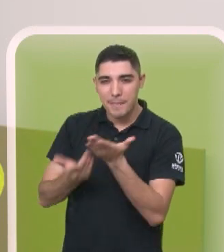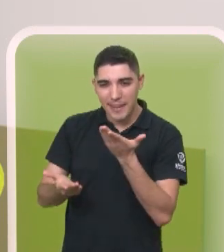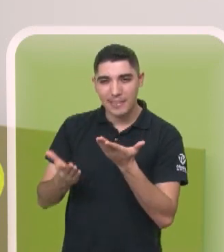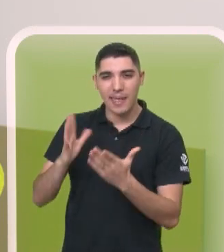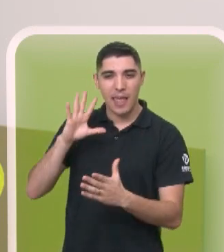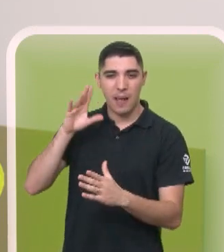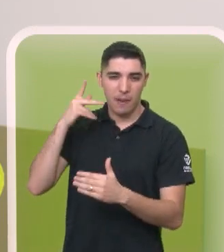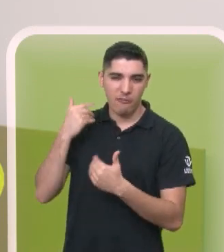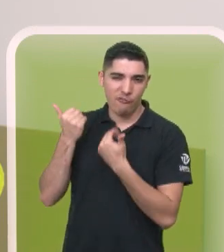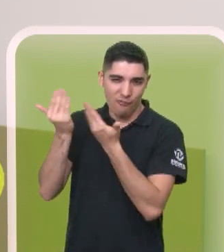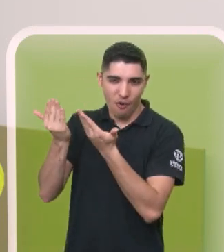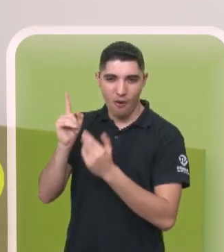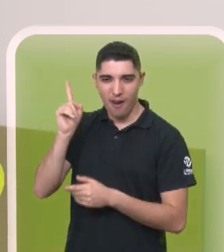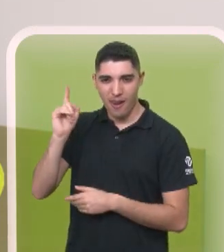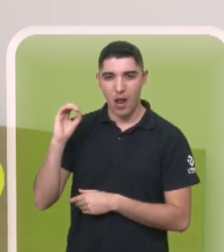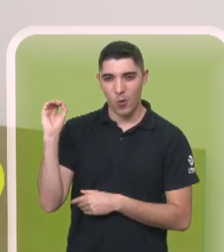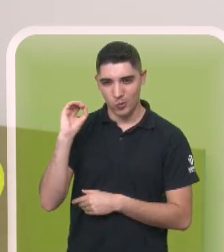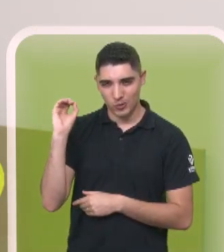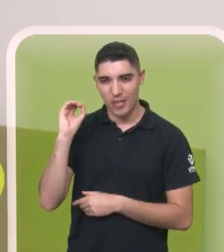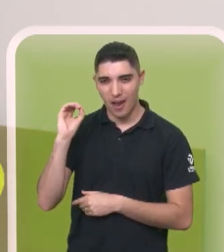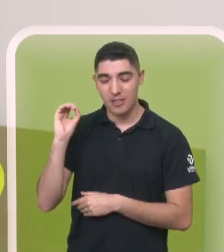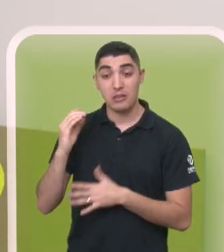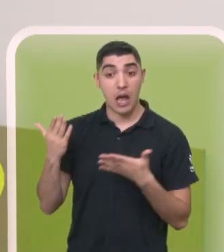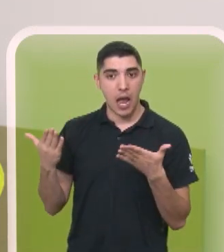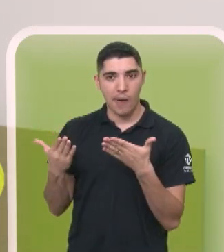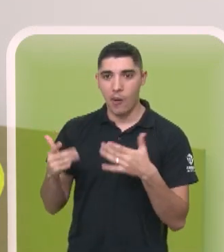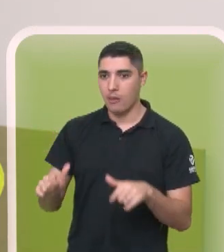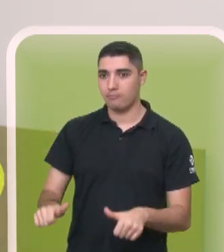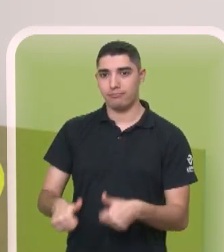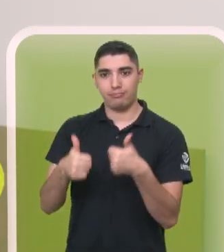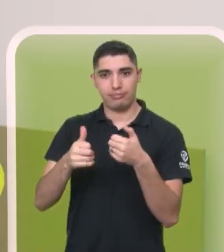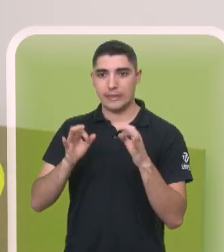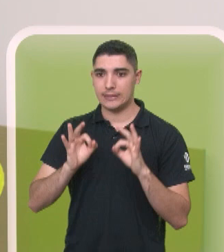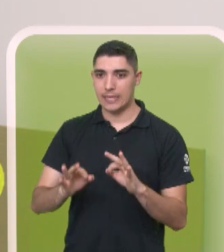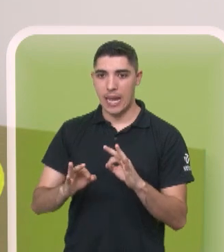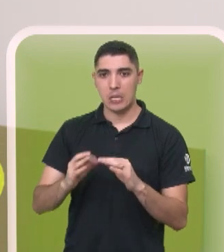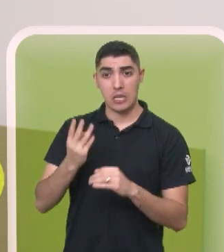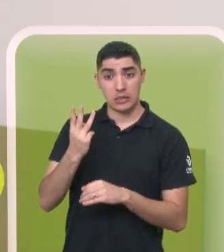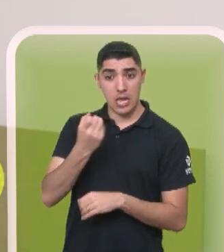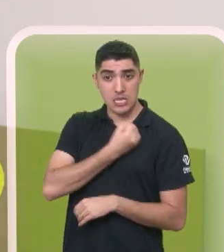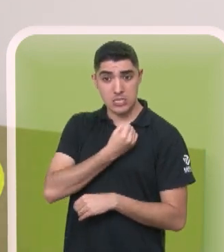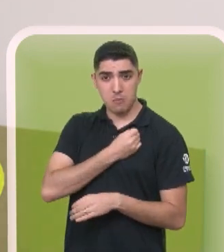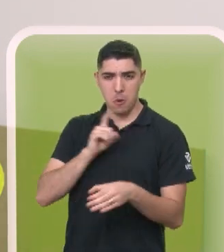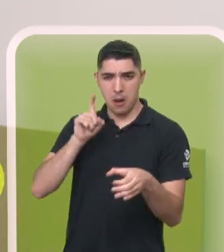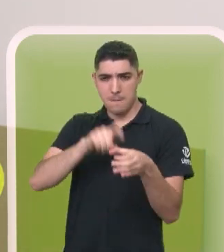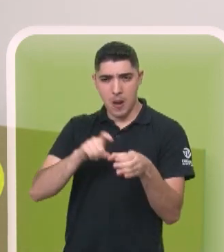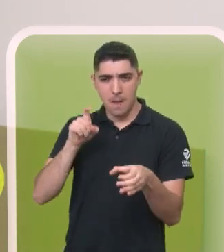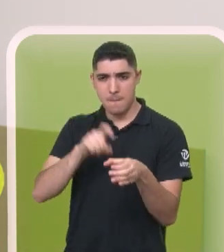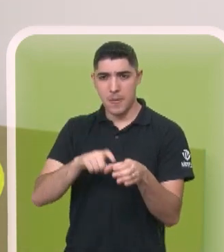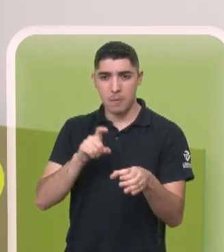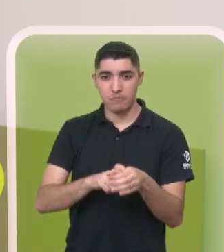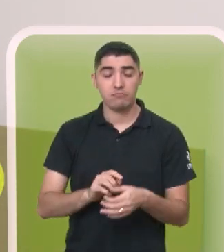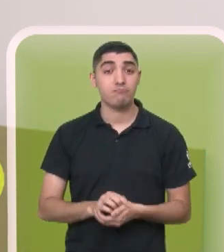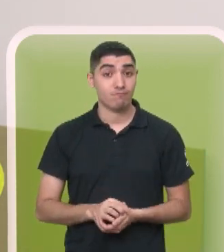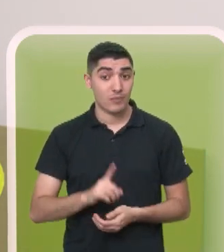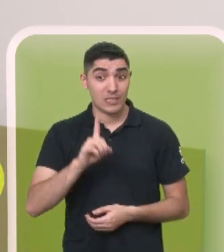contra o Osasco. E deu tudo certo, né? As bolas de três caíram, várias bolas de três caíram. 19. Então, tudo deu